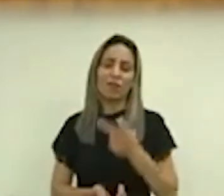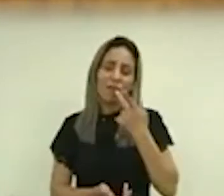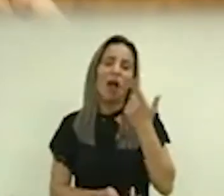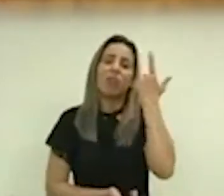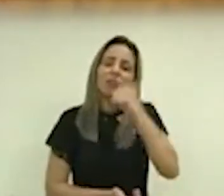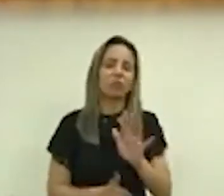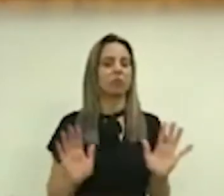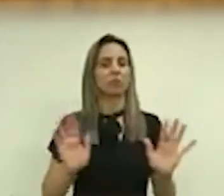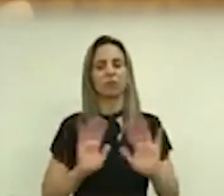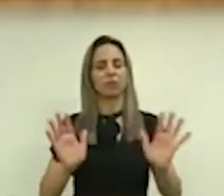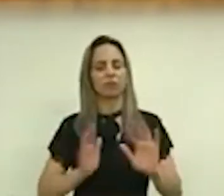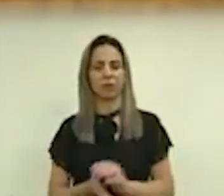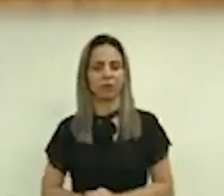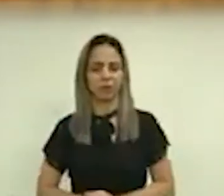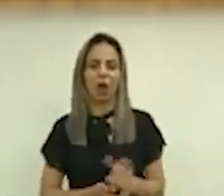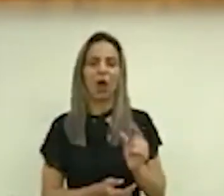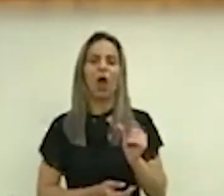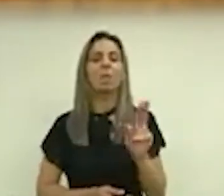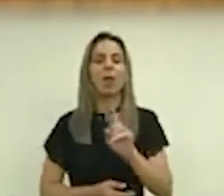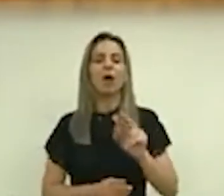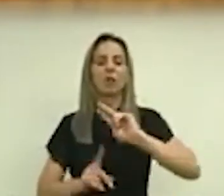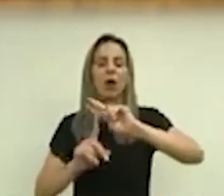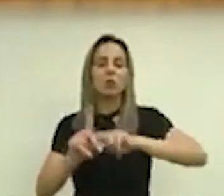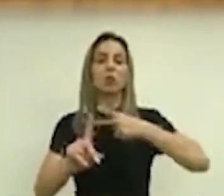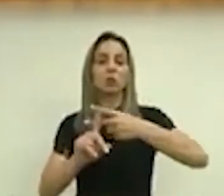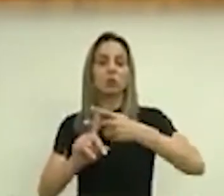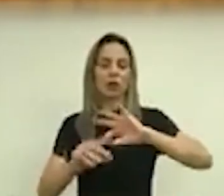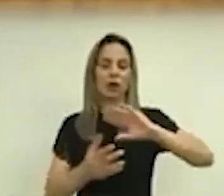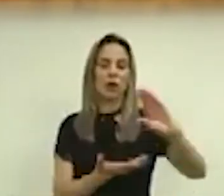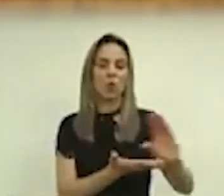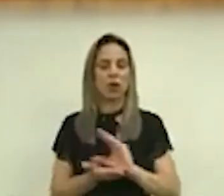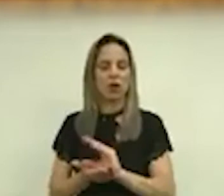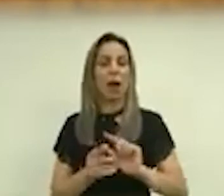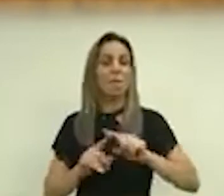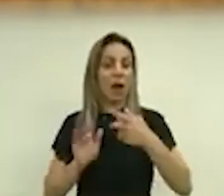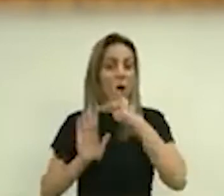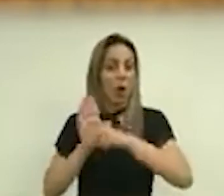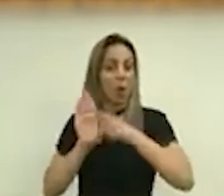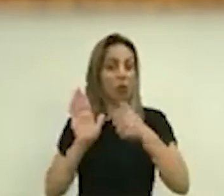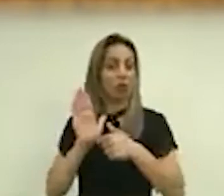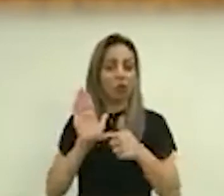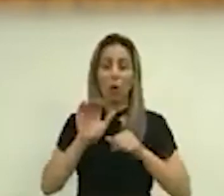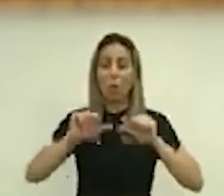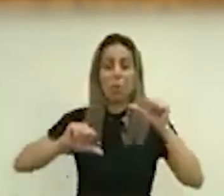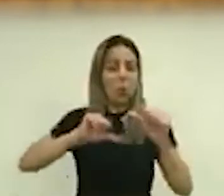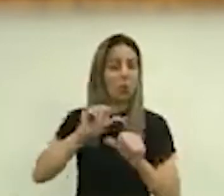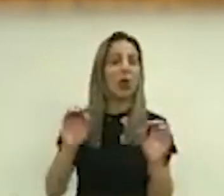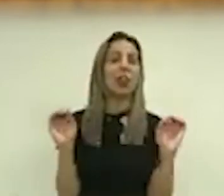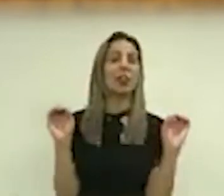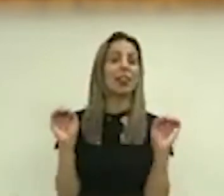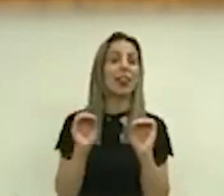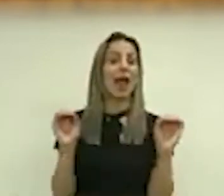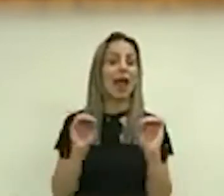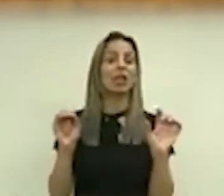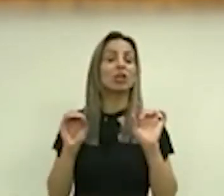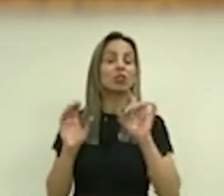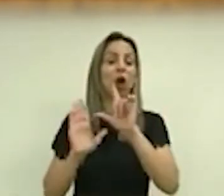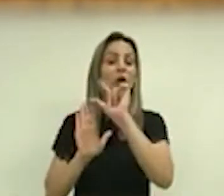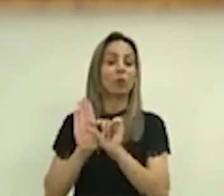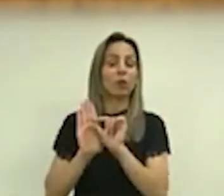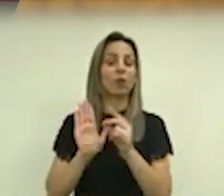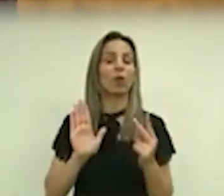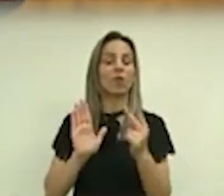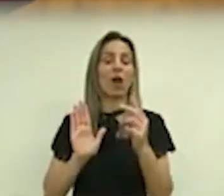aqui em relação aos créditos suplementares e adicionais, mas o projeto não mudou e absolutamente nada, só diminuíram o